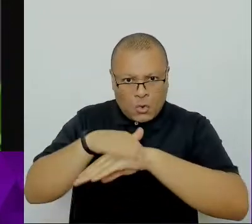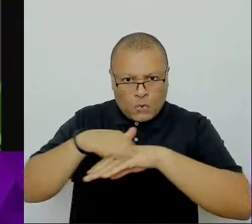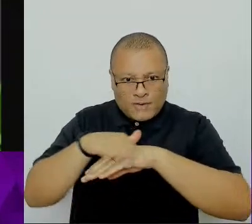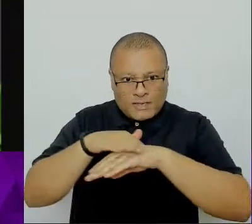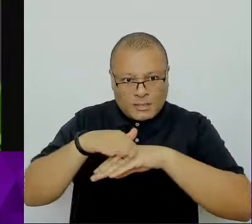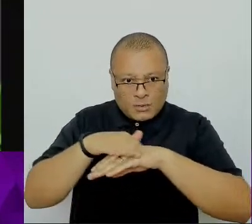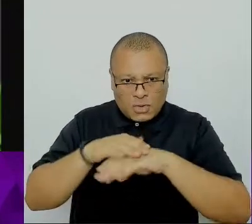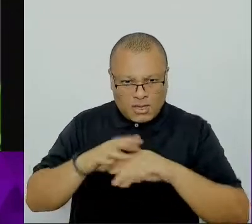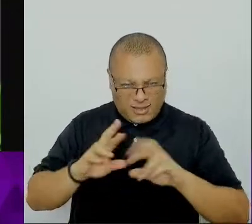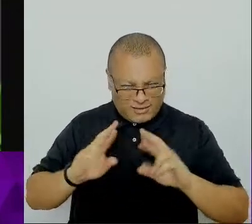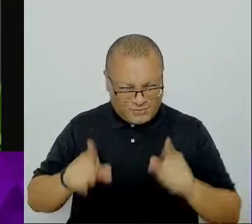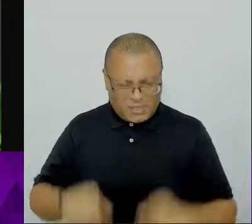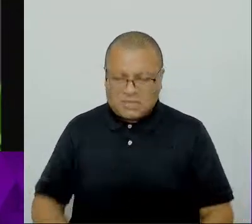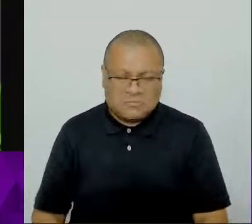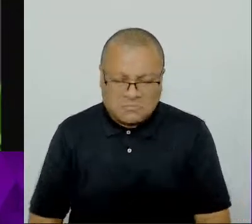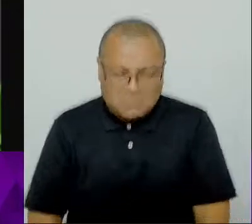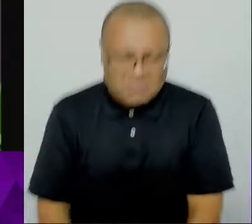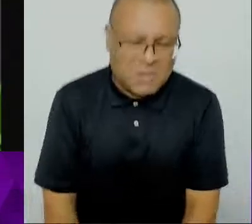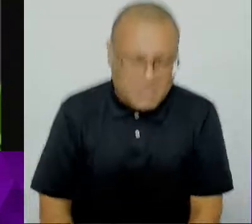é diferente,